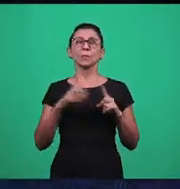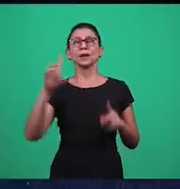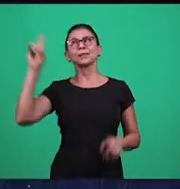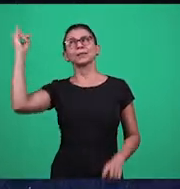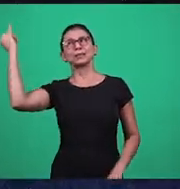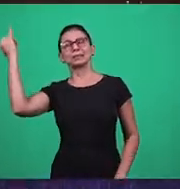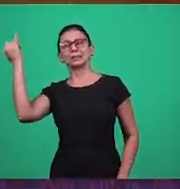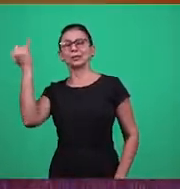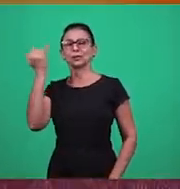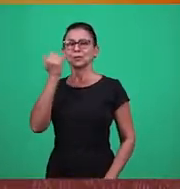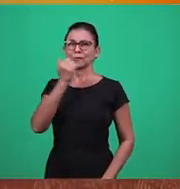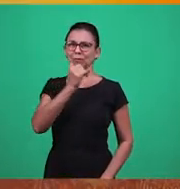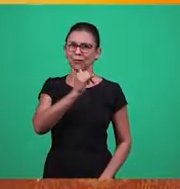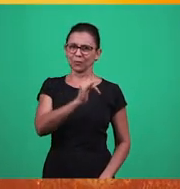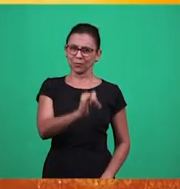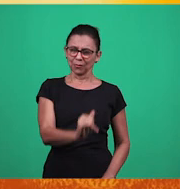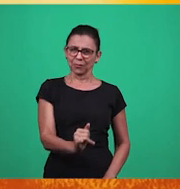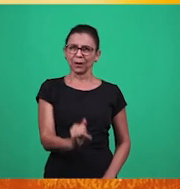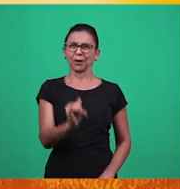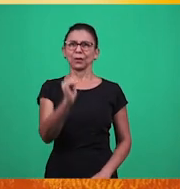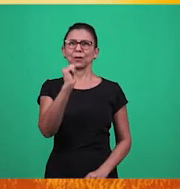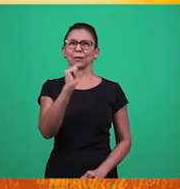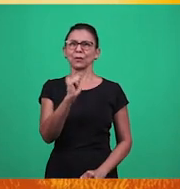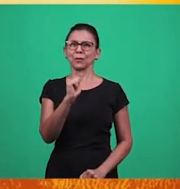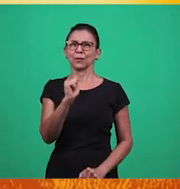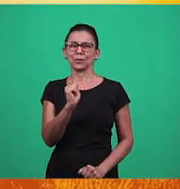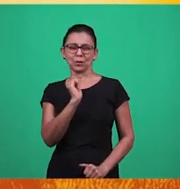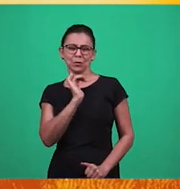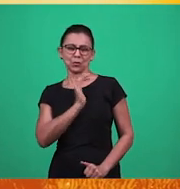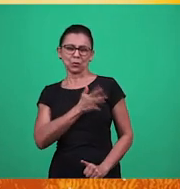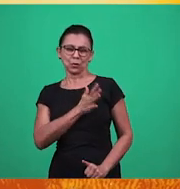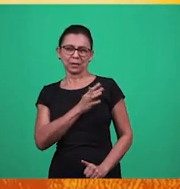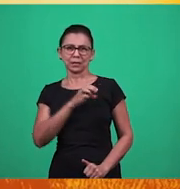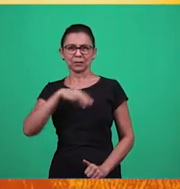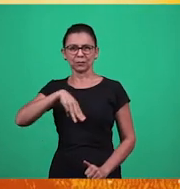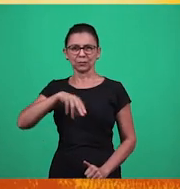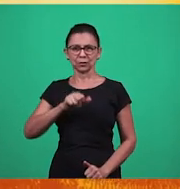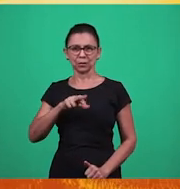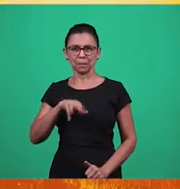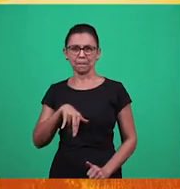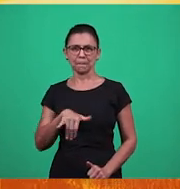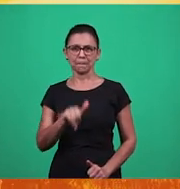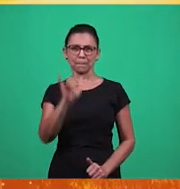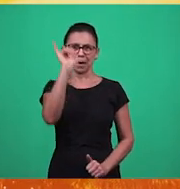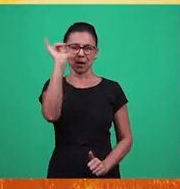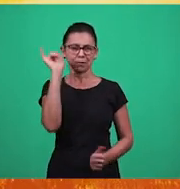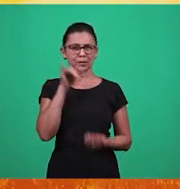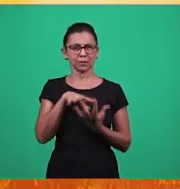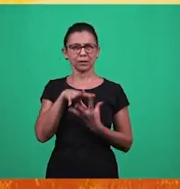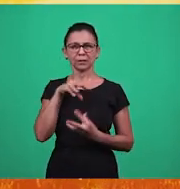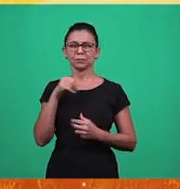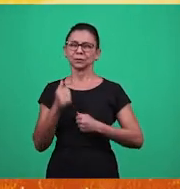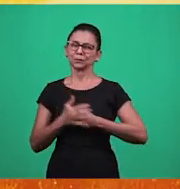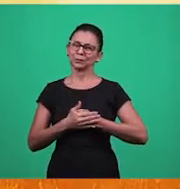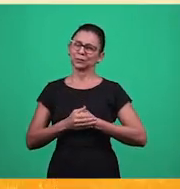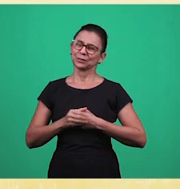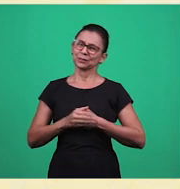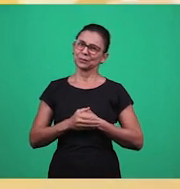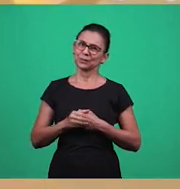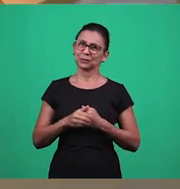Mas a voz do bondoso Pai acalmou a terrível tempestade do seu coração e trouxe conforto à sua